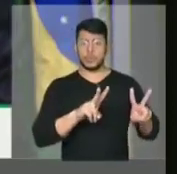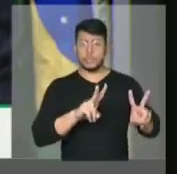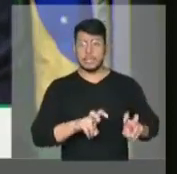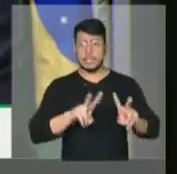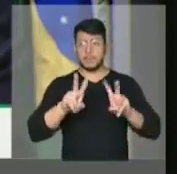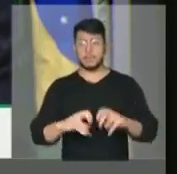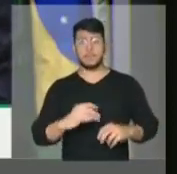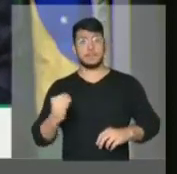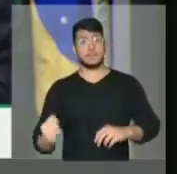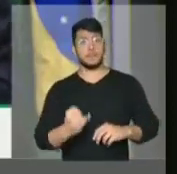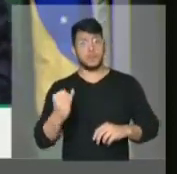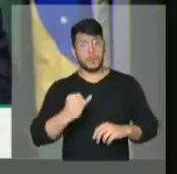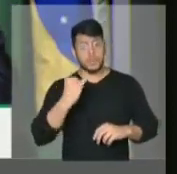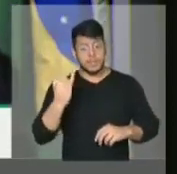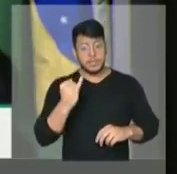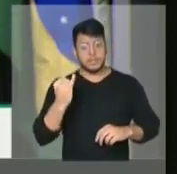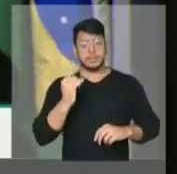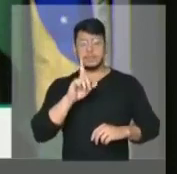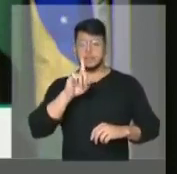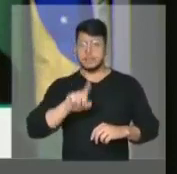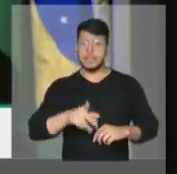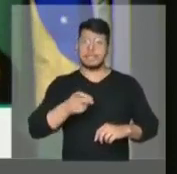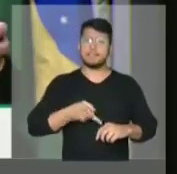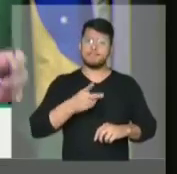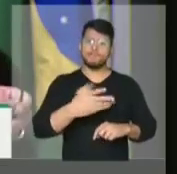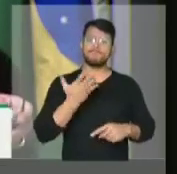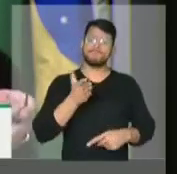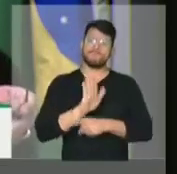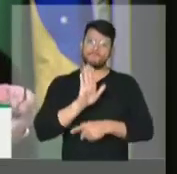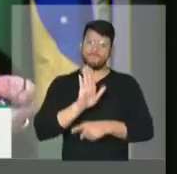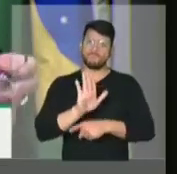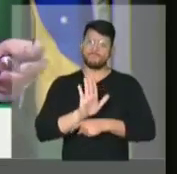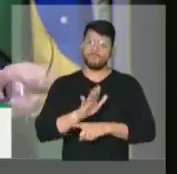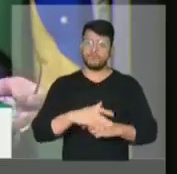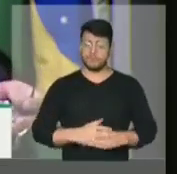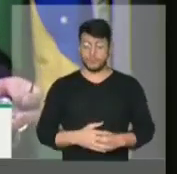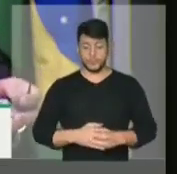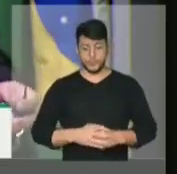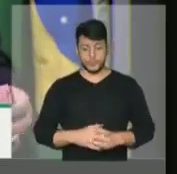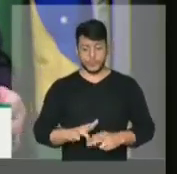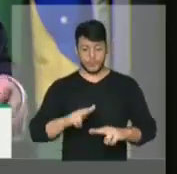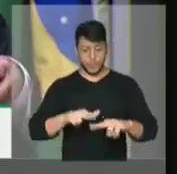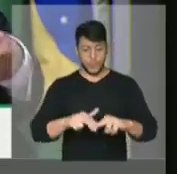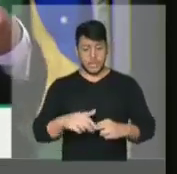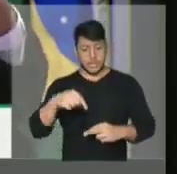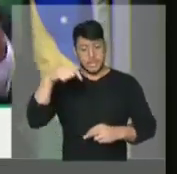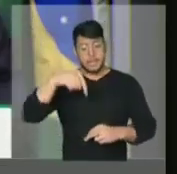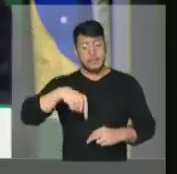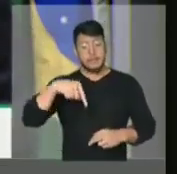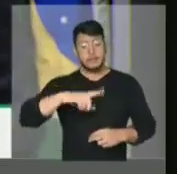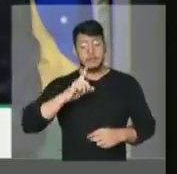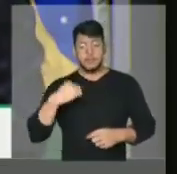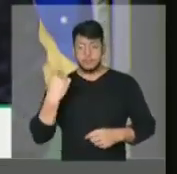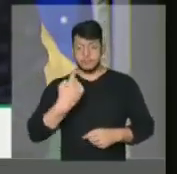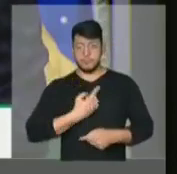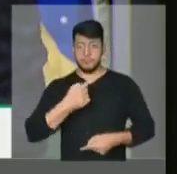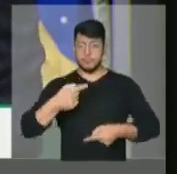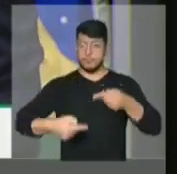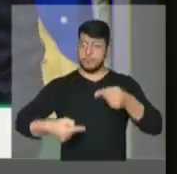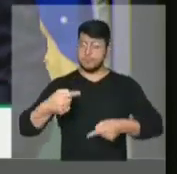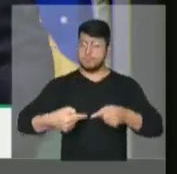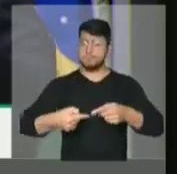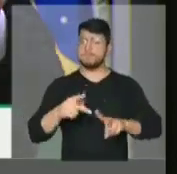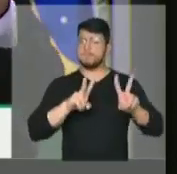tendências ideológicas, e assim tem de ser. Essa casa é a casa em que tem de se debater